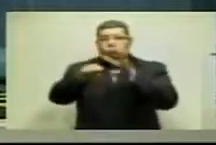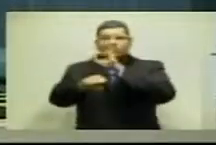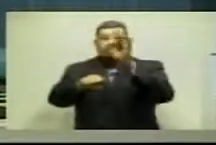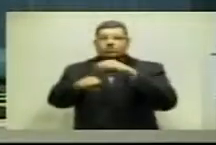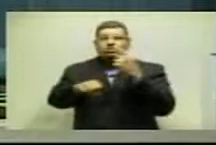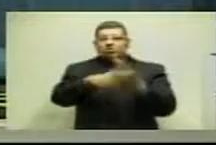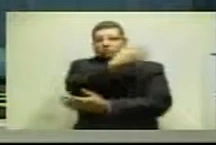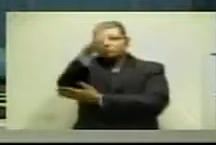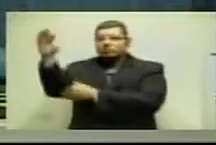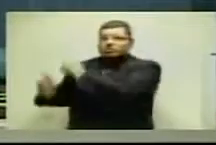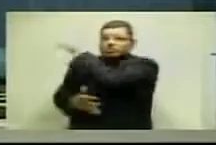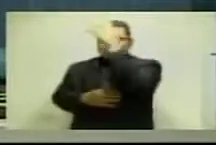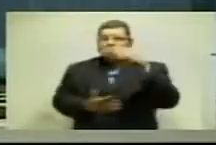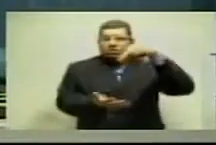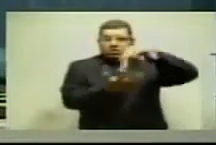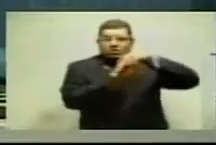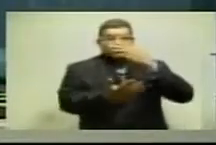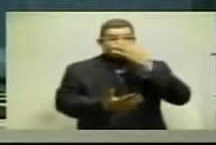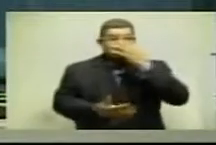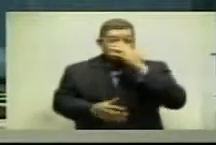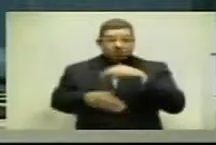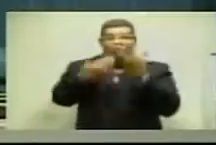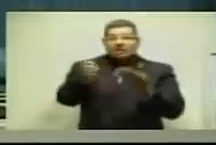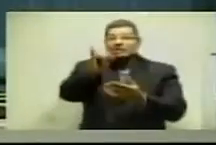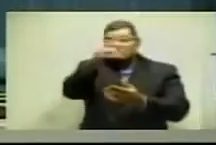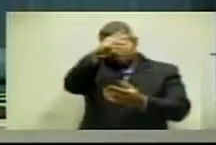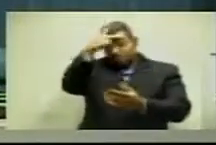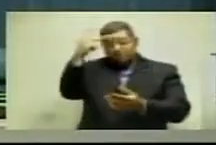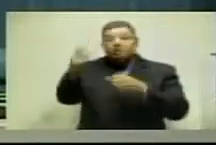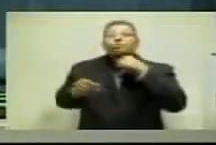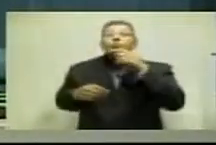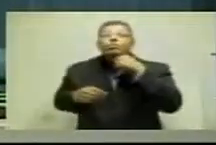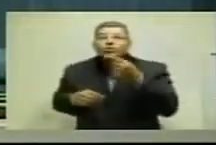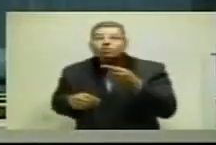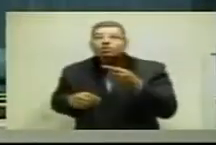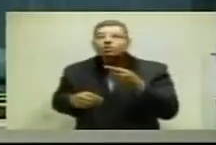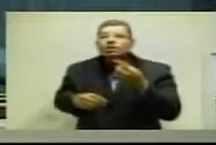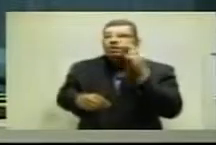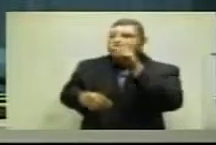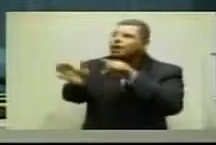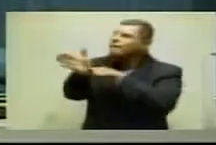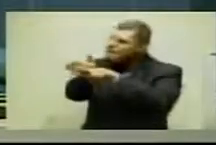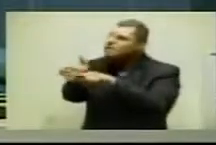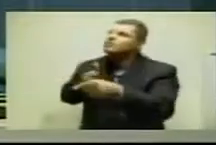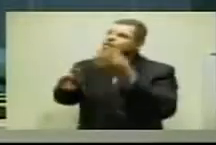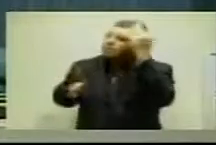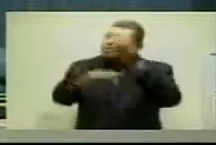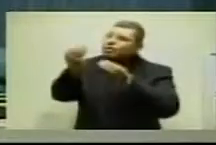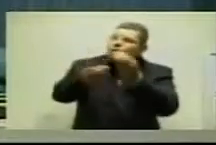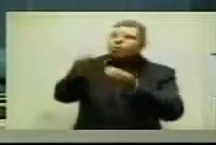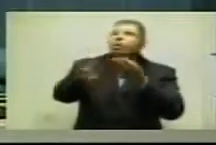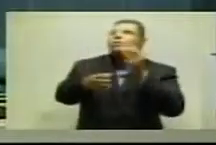98% da nossa floresta em pé. E se alguém duvida disso, há um mecanismo de